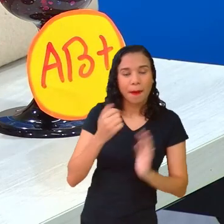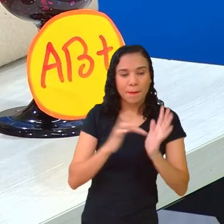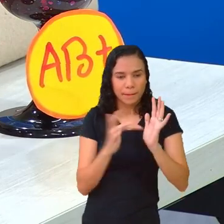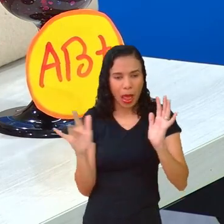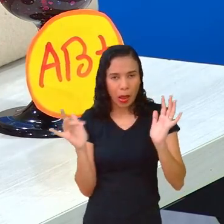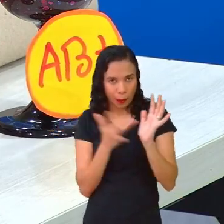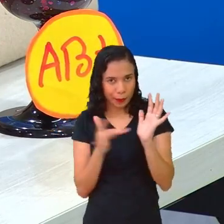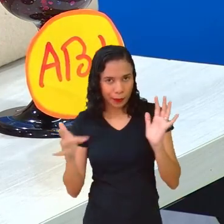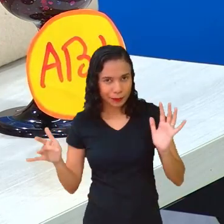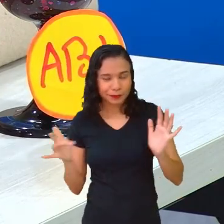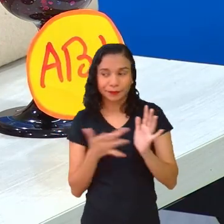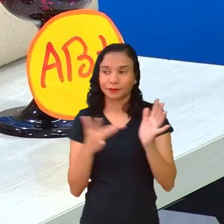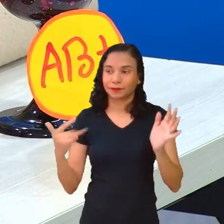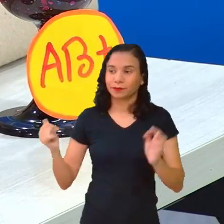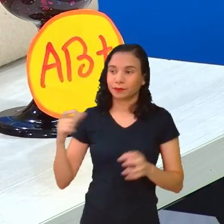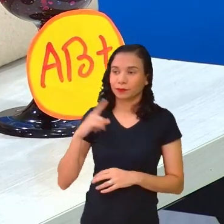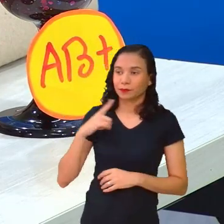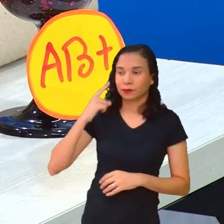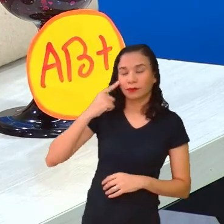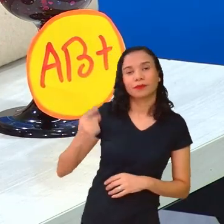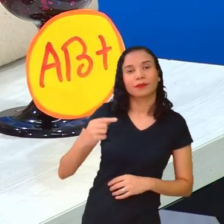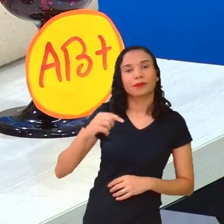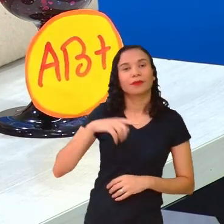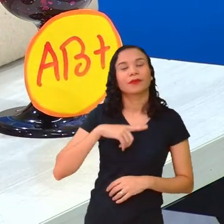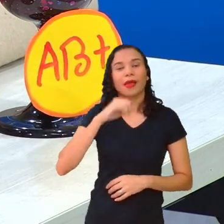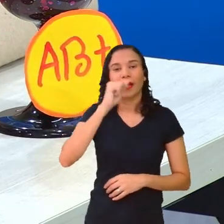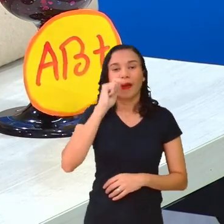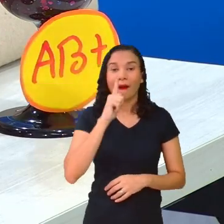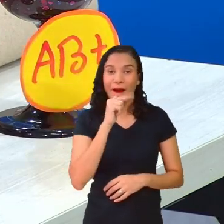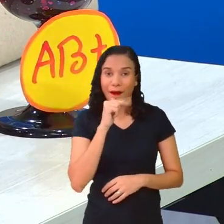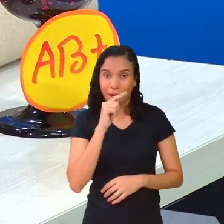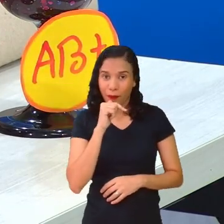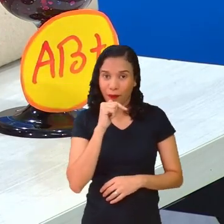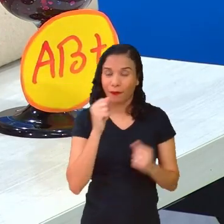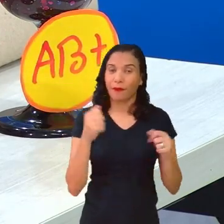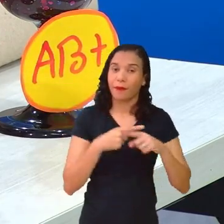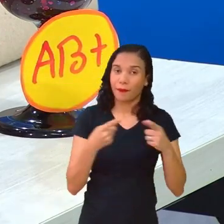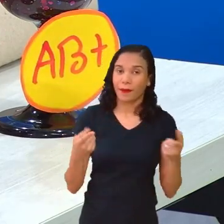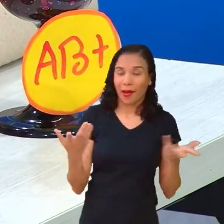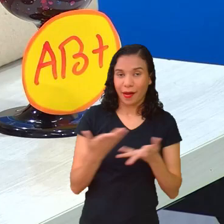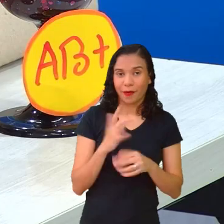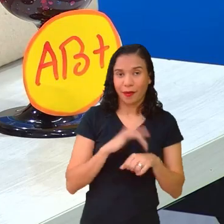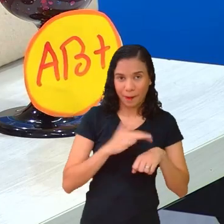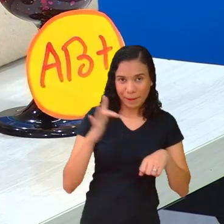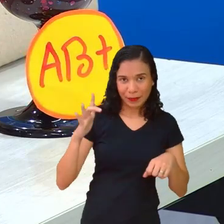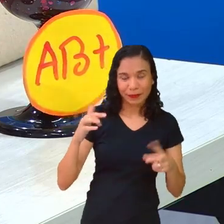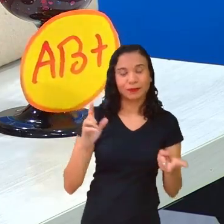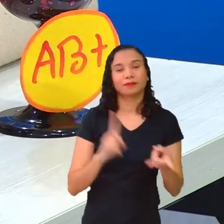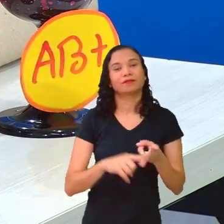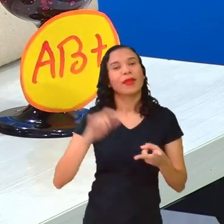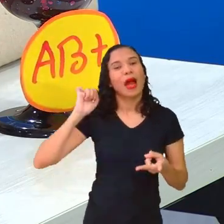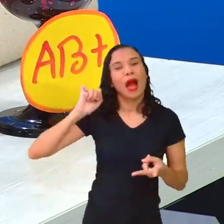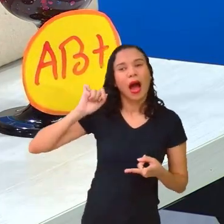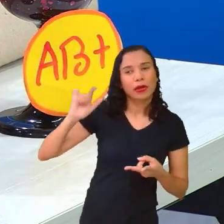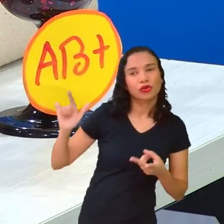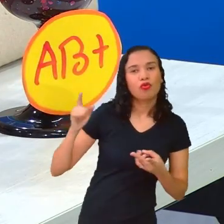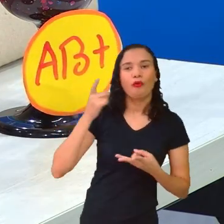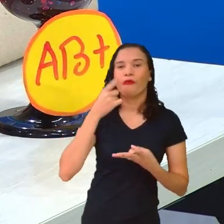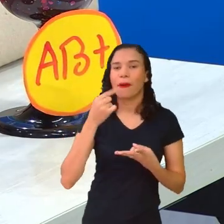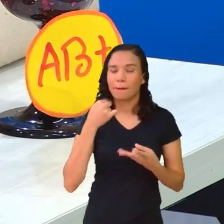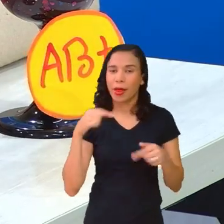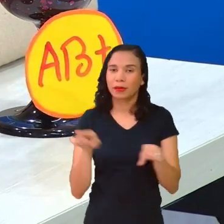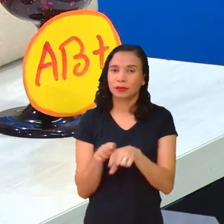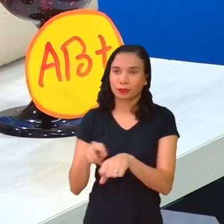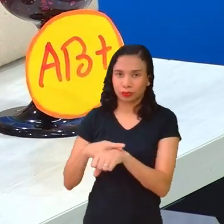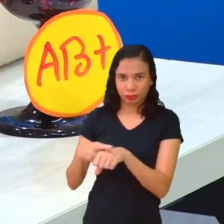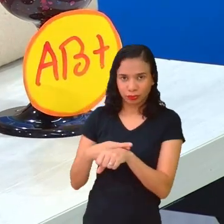glitter, né? E aqui eu tenho, olha, a água, porém agora com glitter, né? A tinta azul, a tinta vermelha